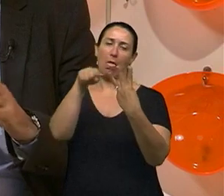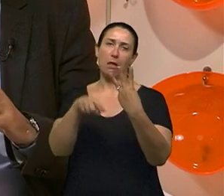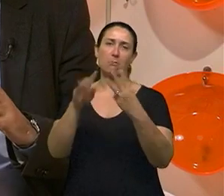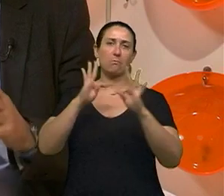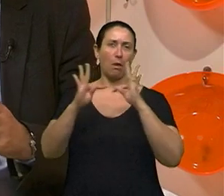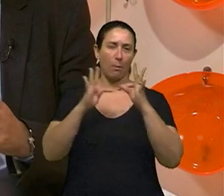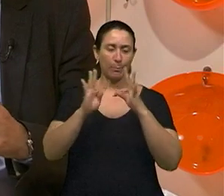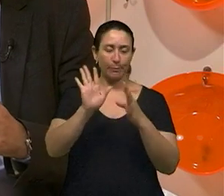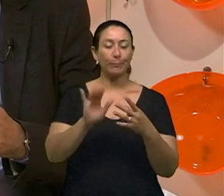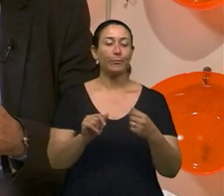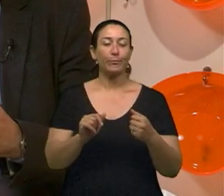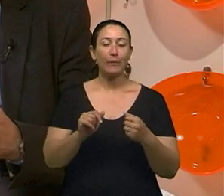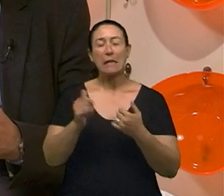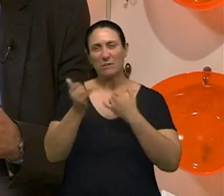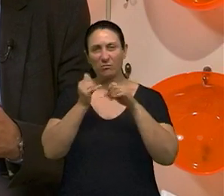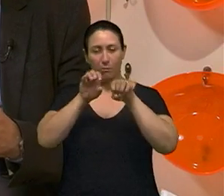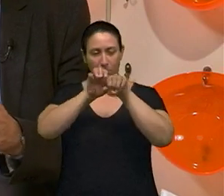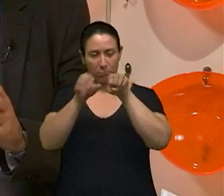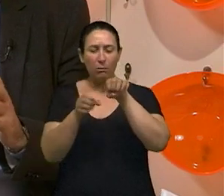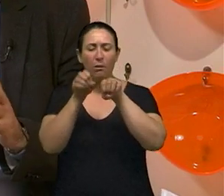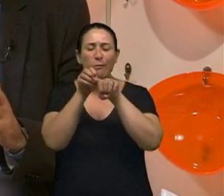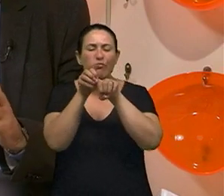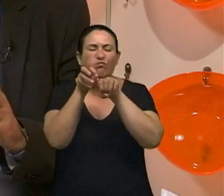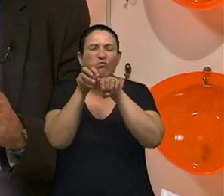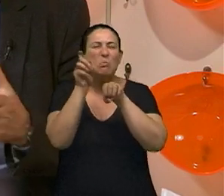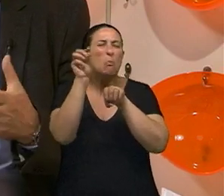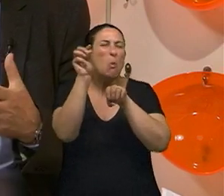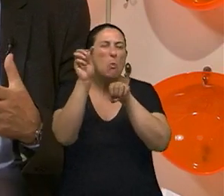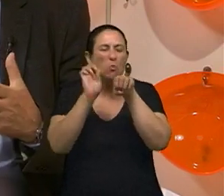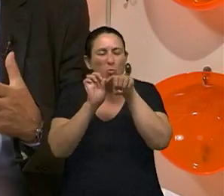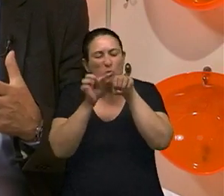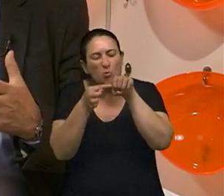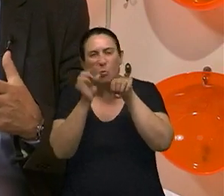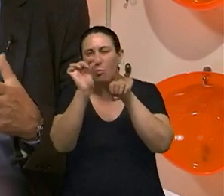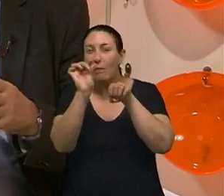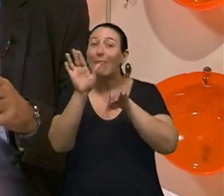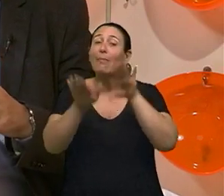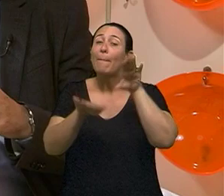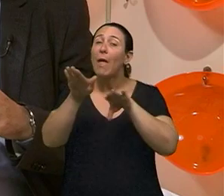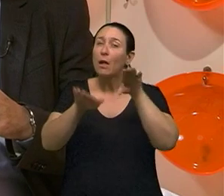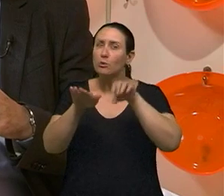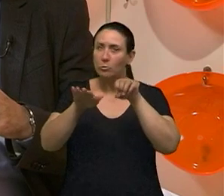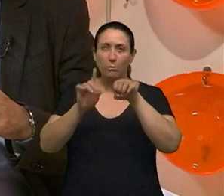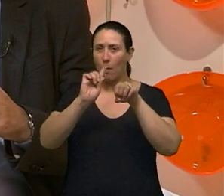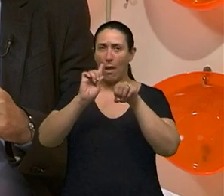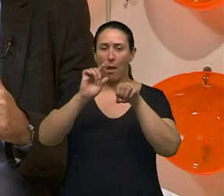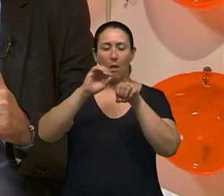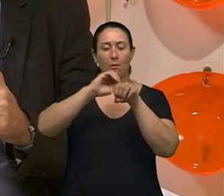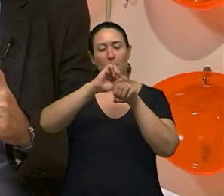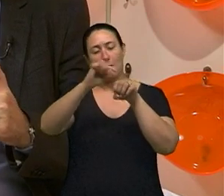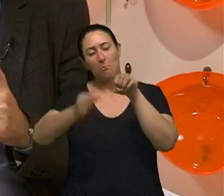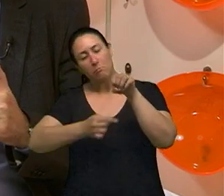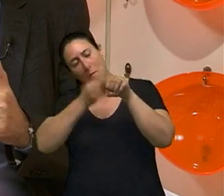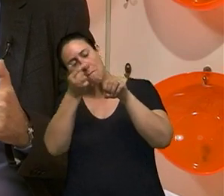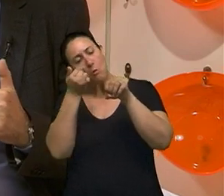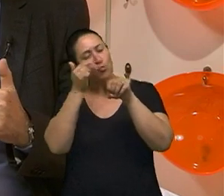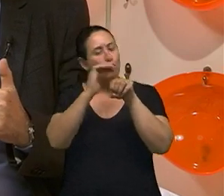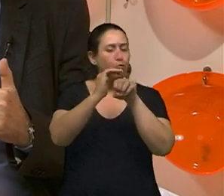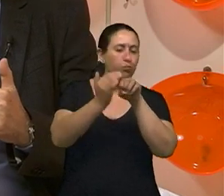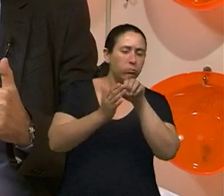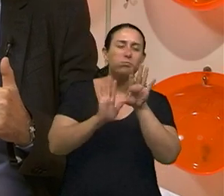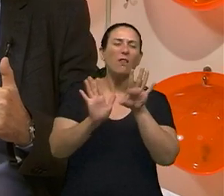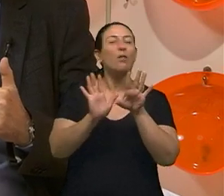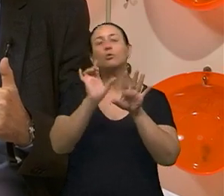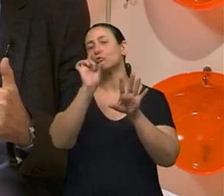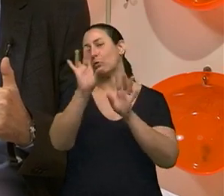ah ok se o aneurisma for pequeno e aí o que importa é o diâmetro do aneurisma não a extensão nós simplesmente vamos tratar